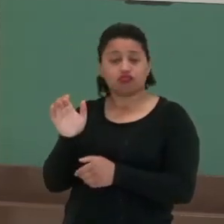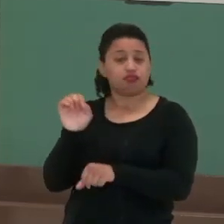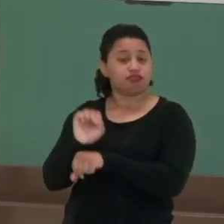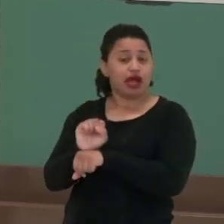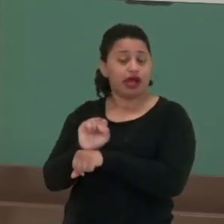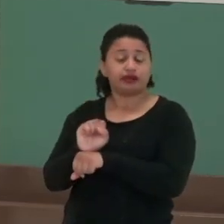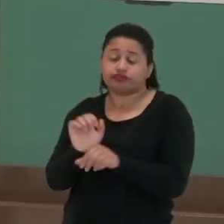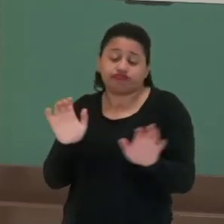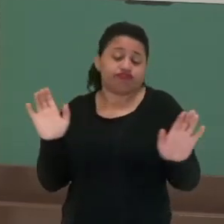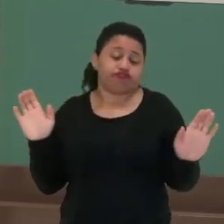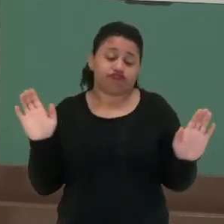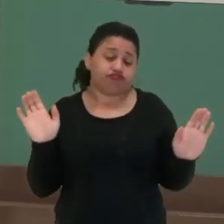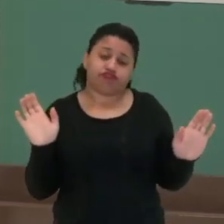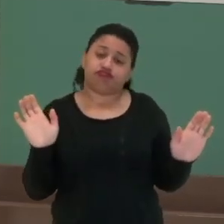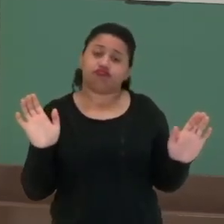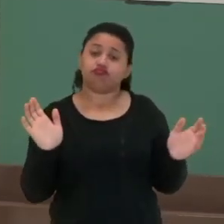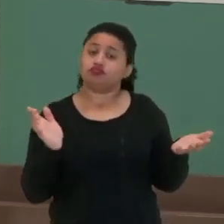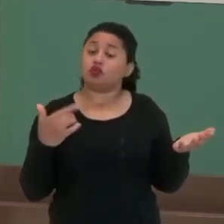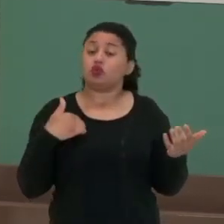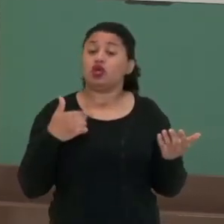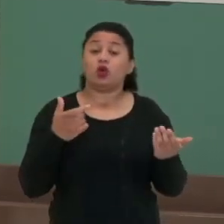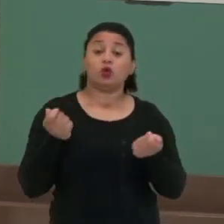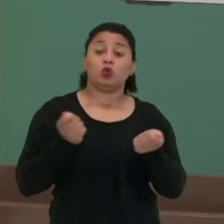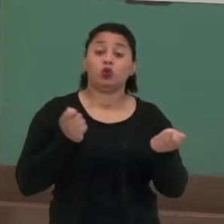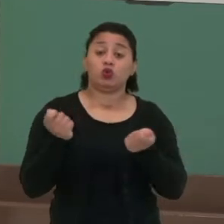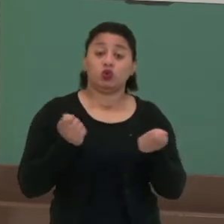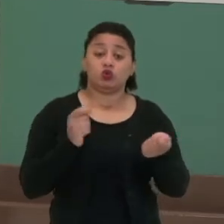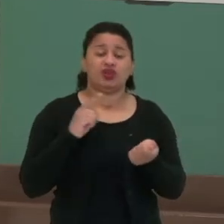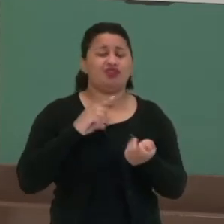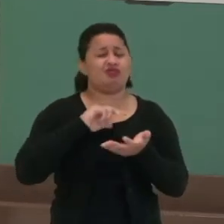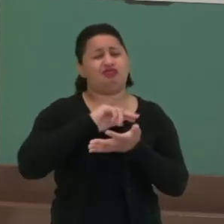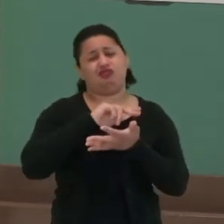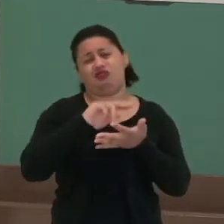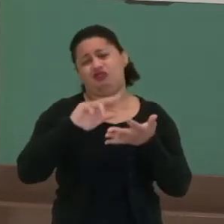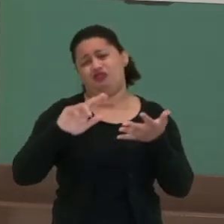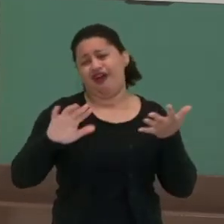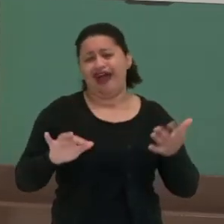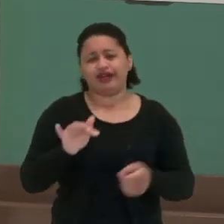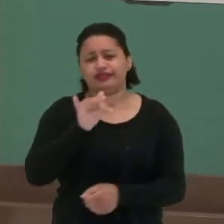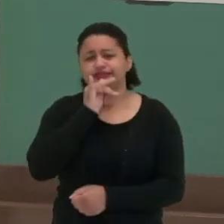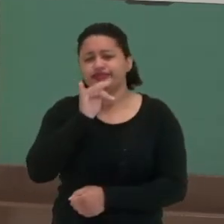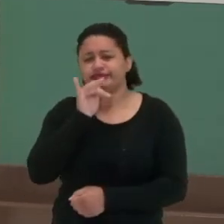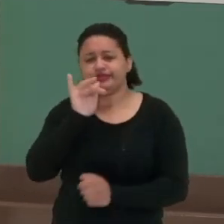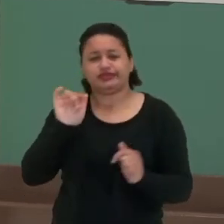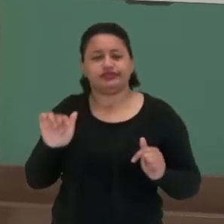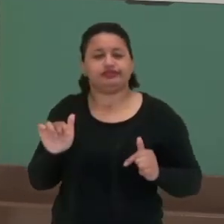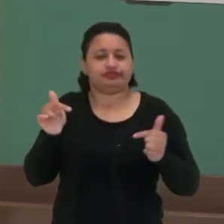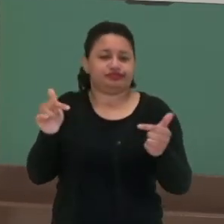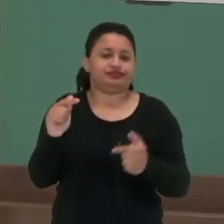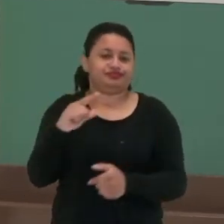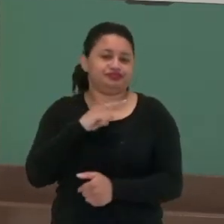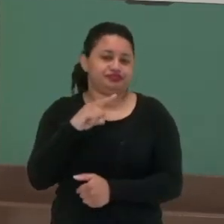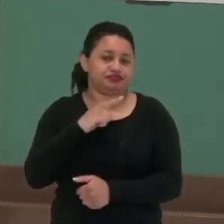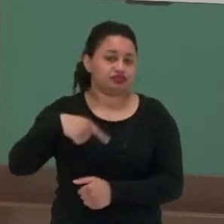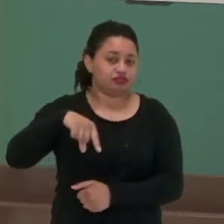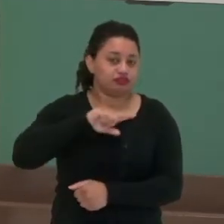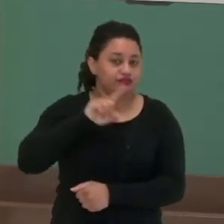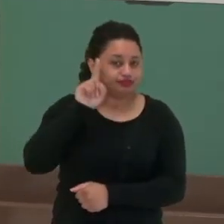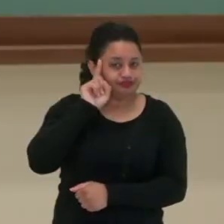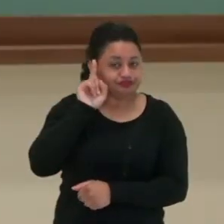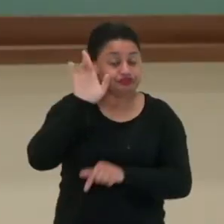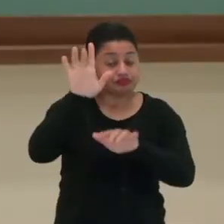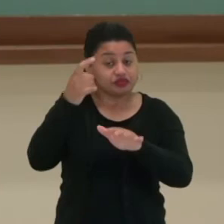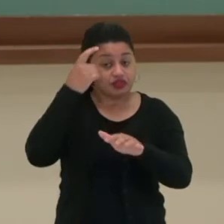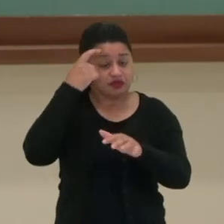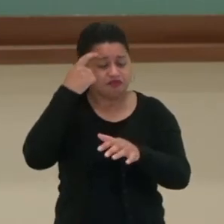posição inicial. Então, quantos exemplos de ações voluntárias nós temos no nosso dia a dia? Pense agora